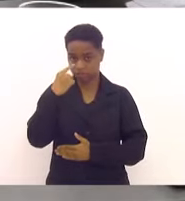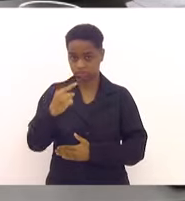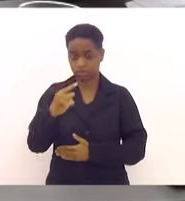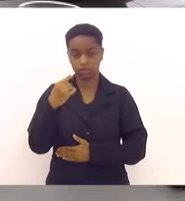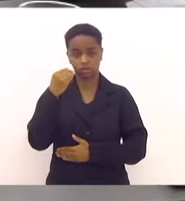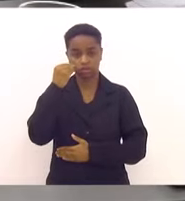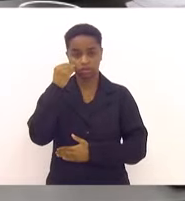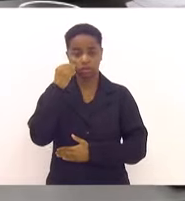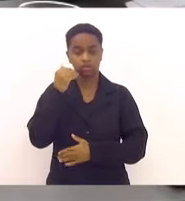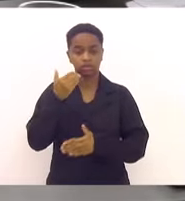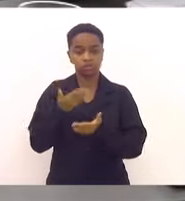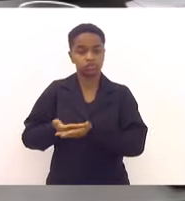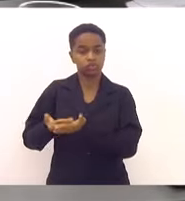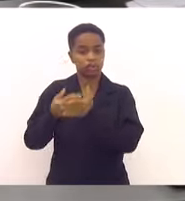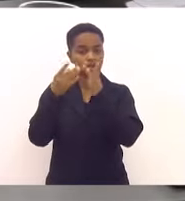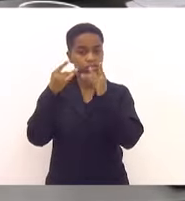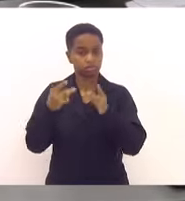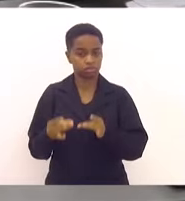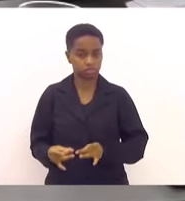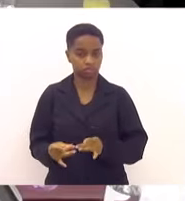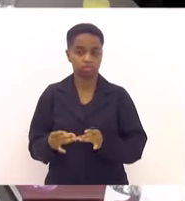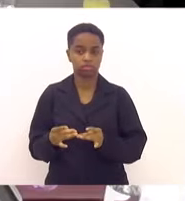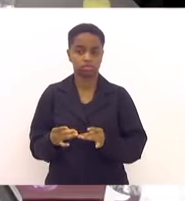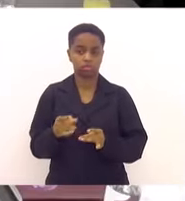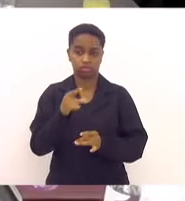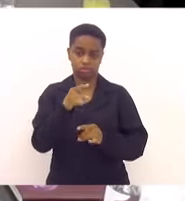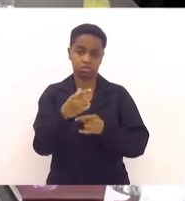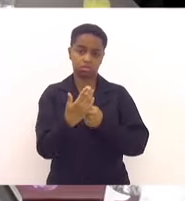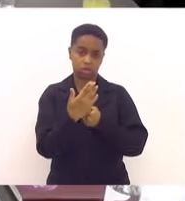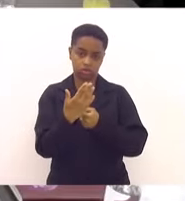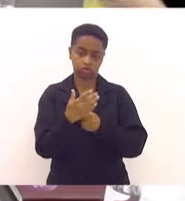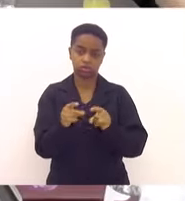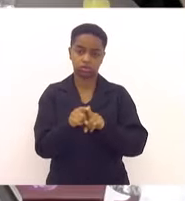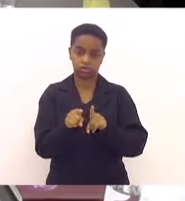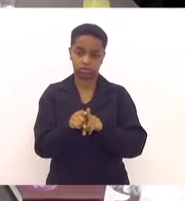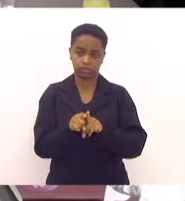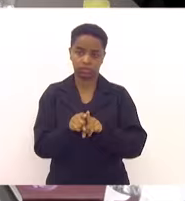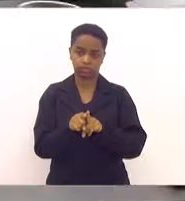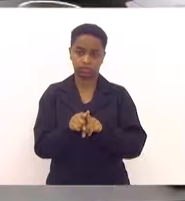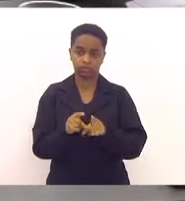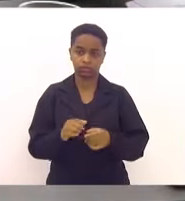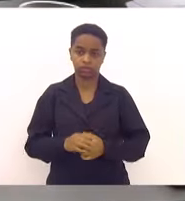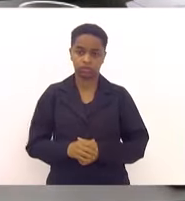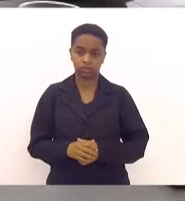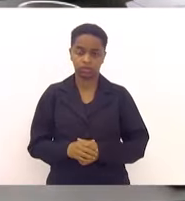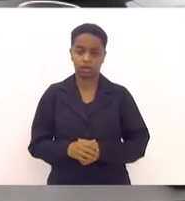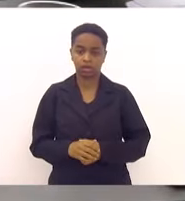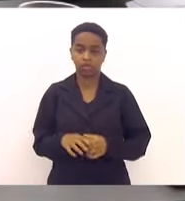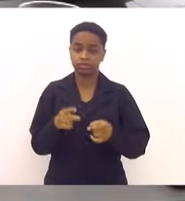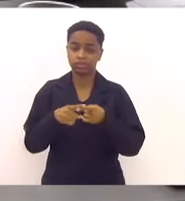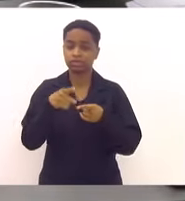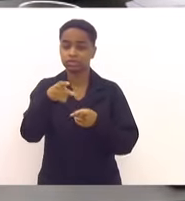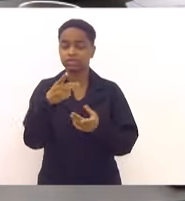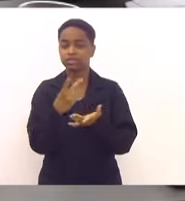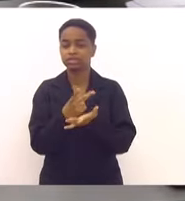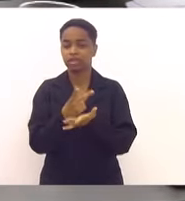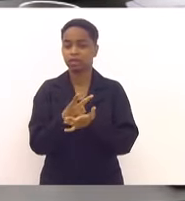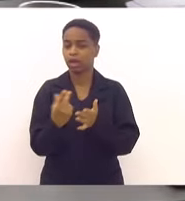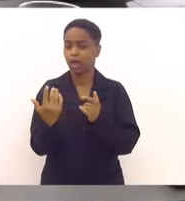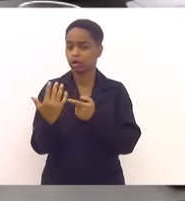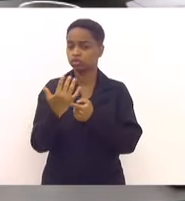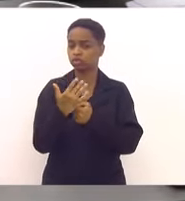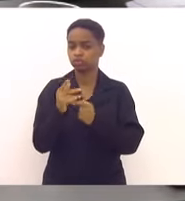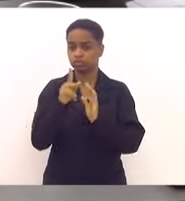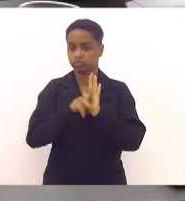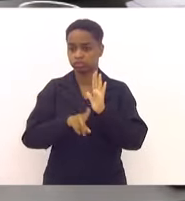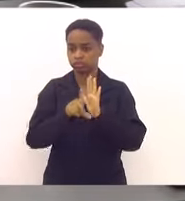tentar dirimir, claro, com vosso auxílio, claro. Com vosso auxílio, que Vossa Excelência sempre ajuda os nossos projetos. Então,